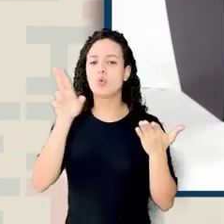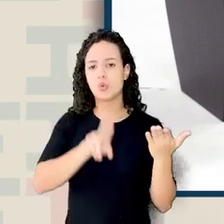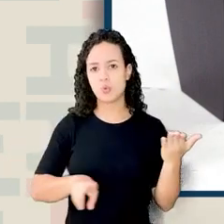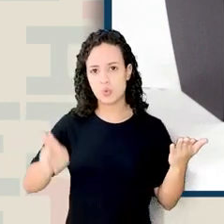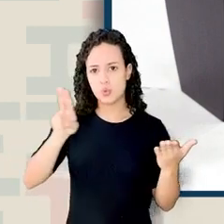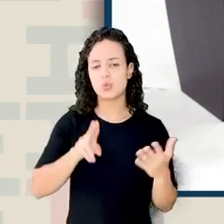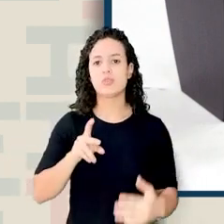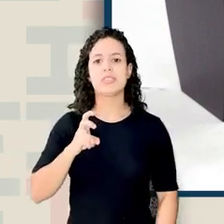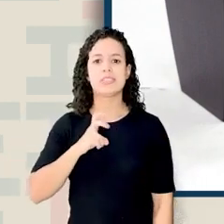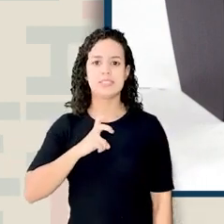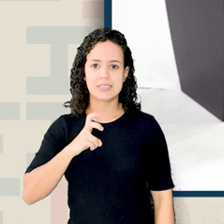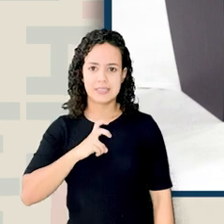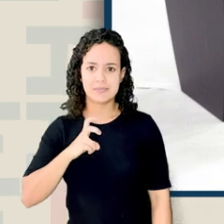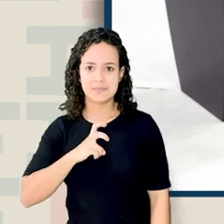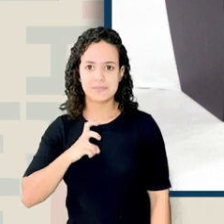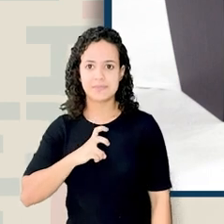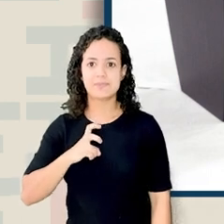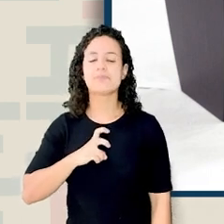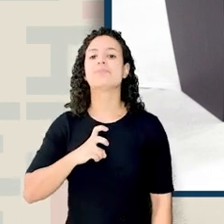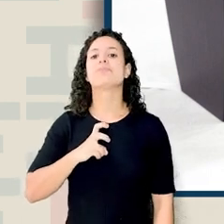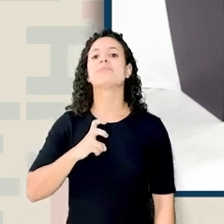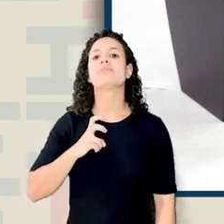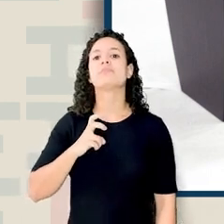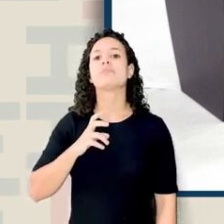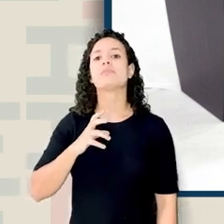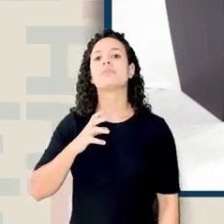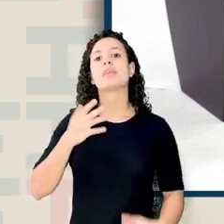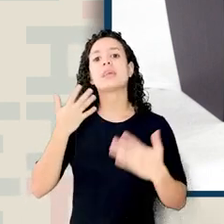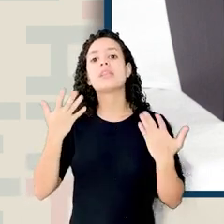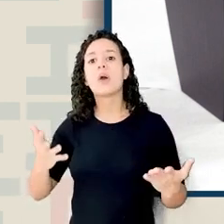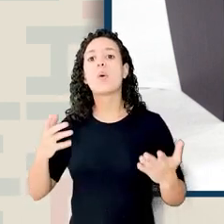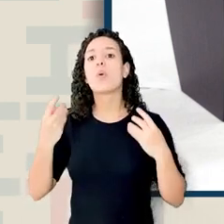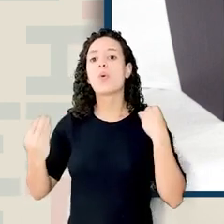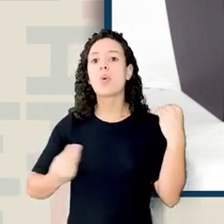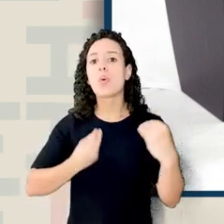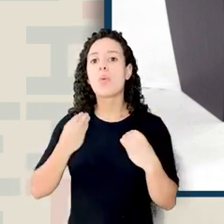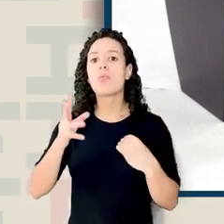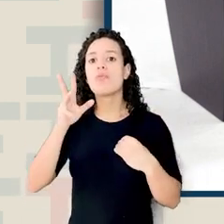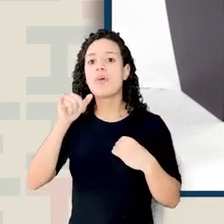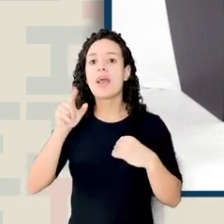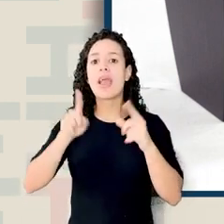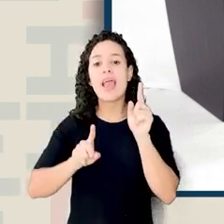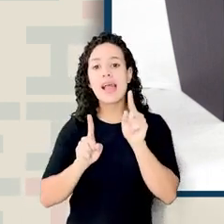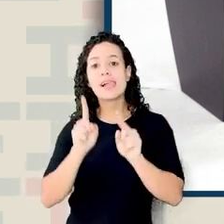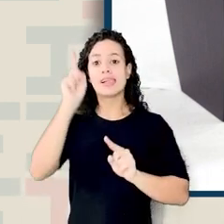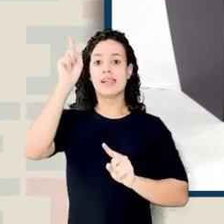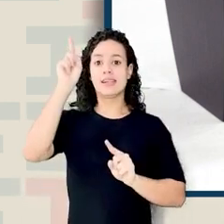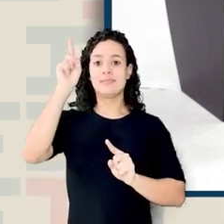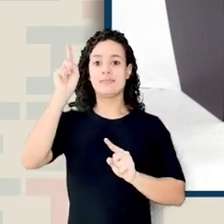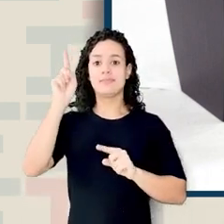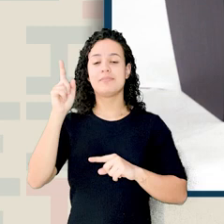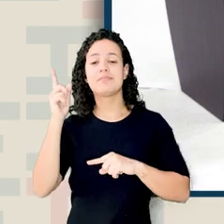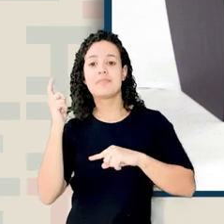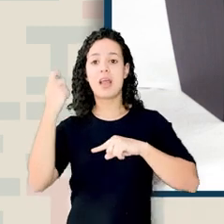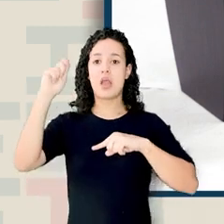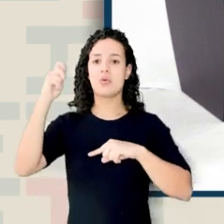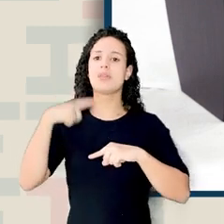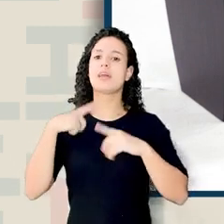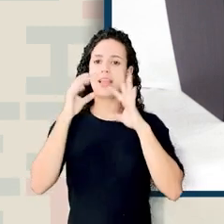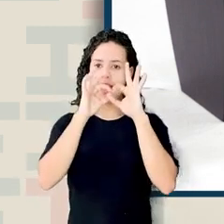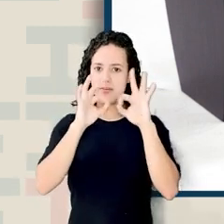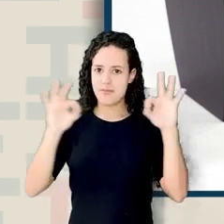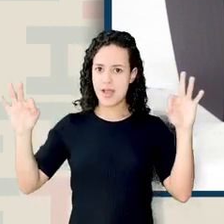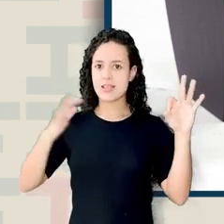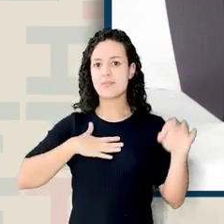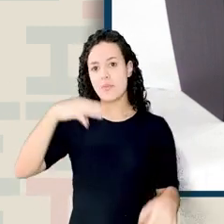semicolcheias e o que vai dar o balanço são as acentuações. E aí eu tenho uma frase que eu aprendi com o